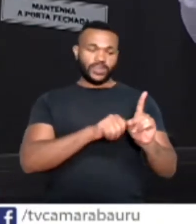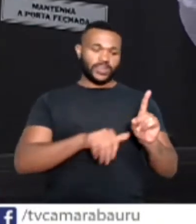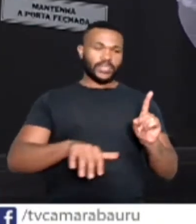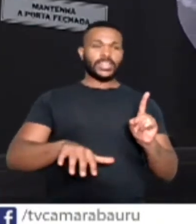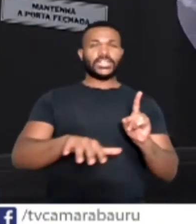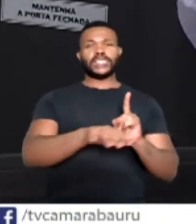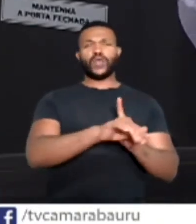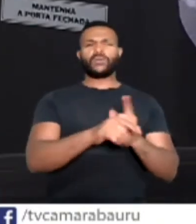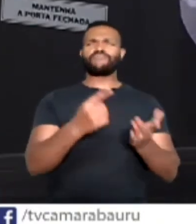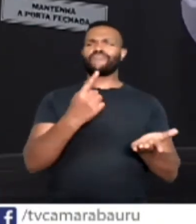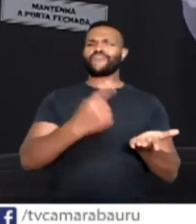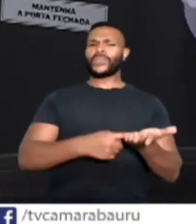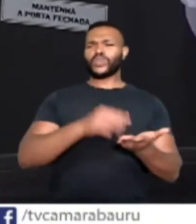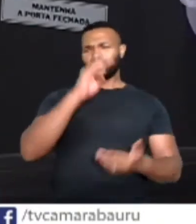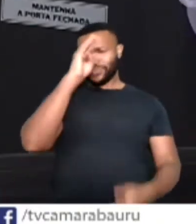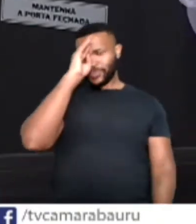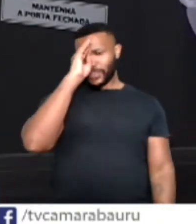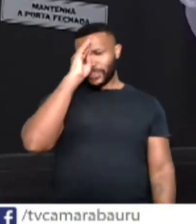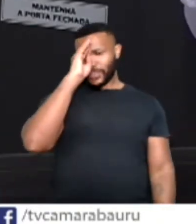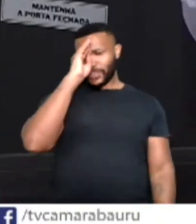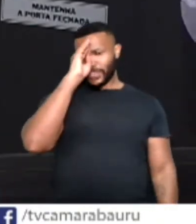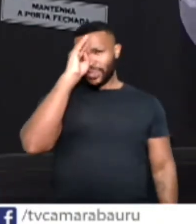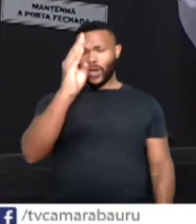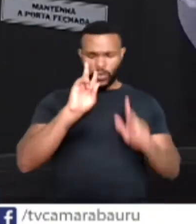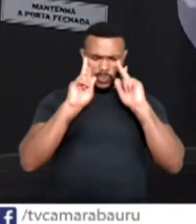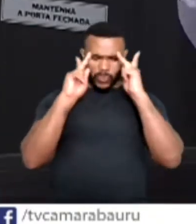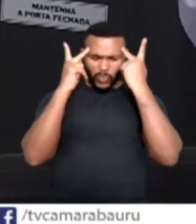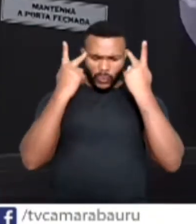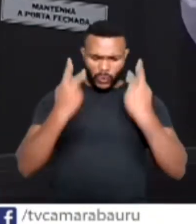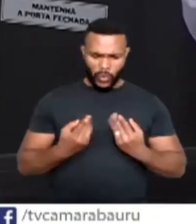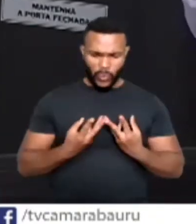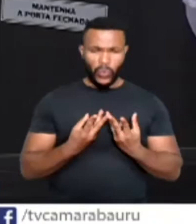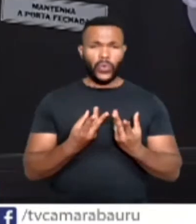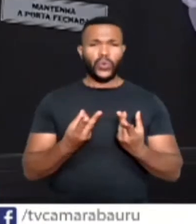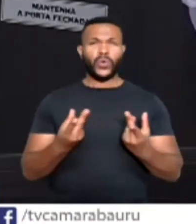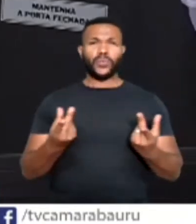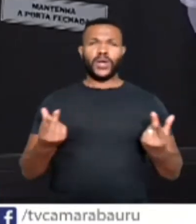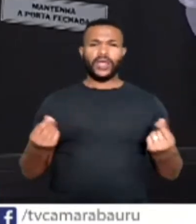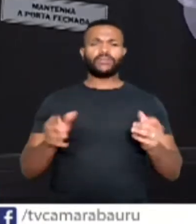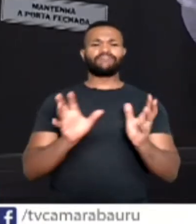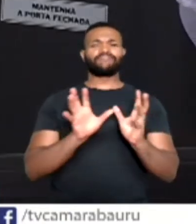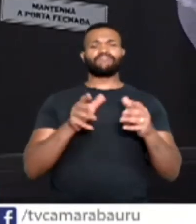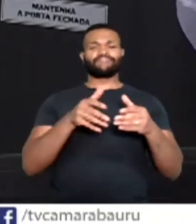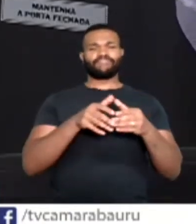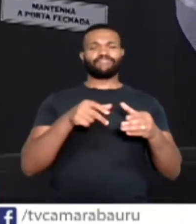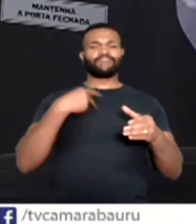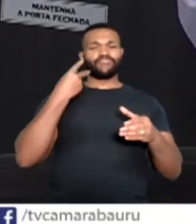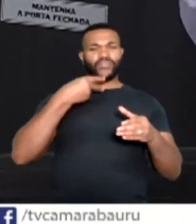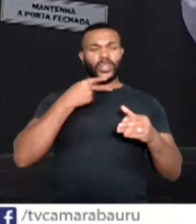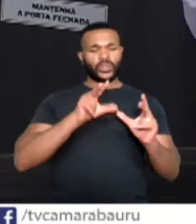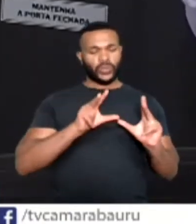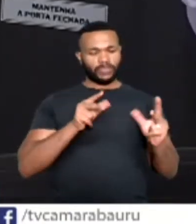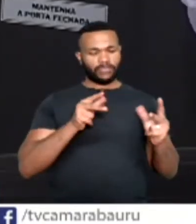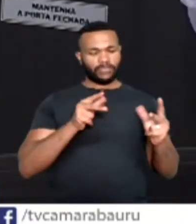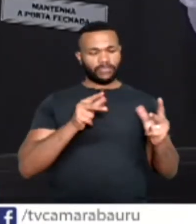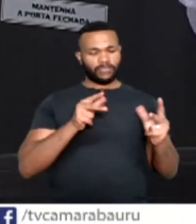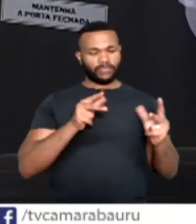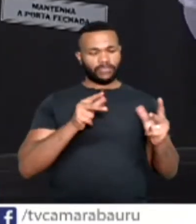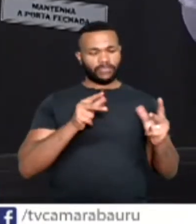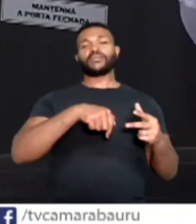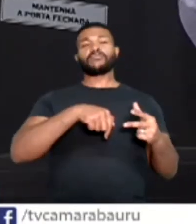compromisso humanitário de todos os vereadores que estão aqui nessa casa